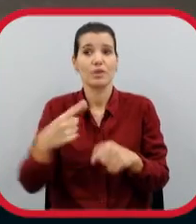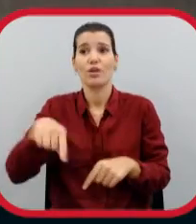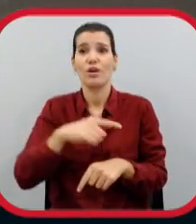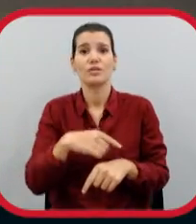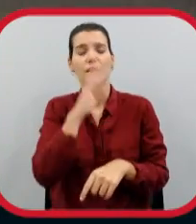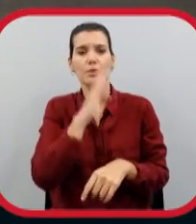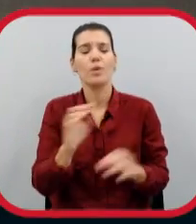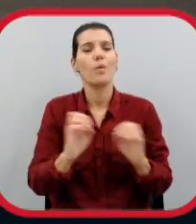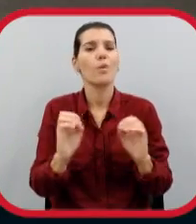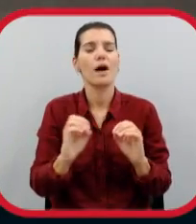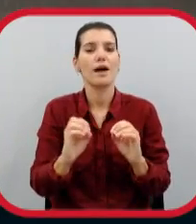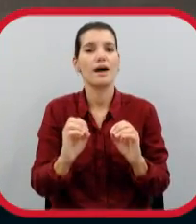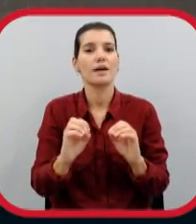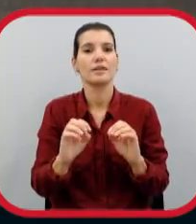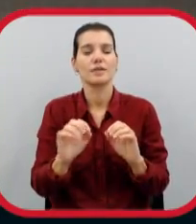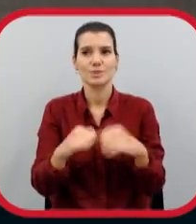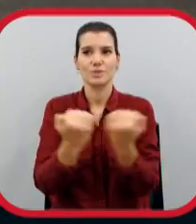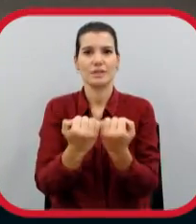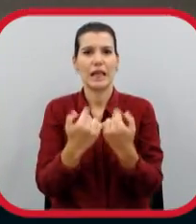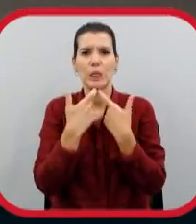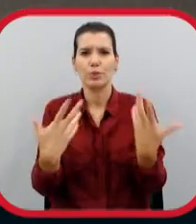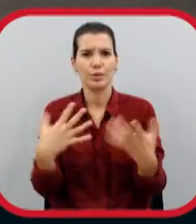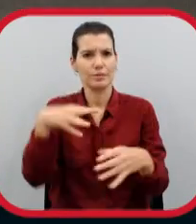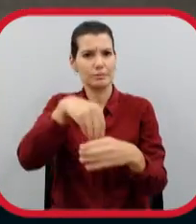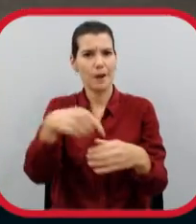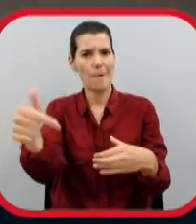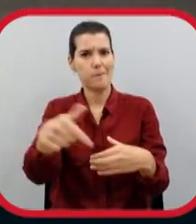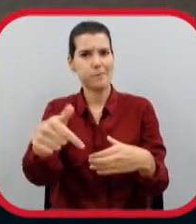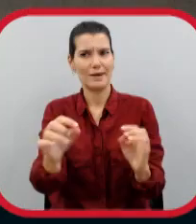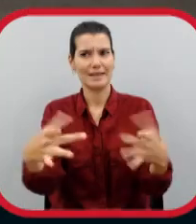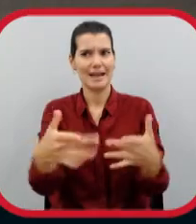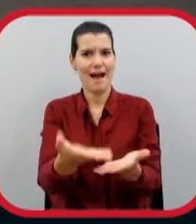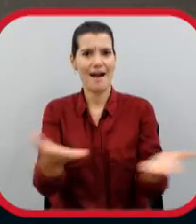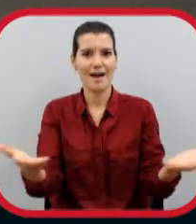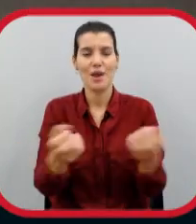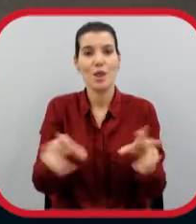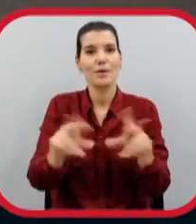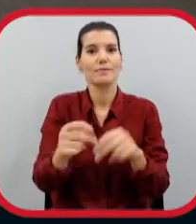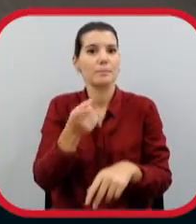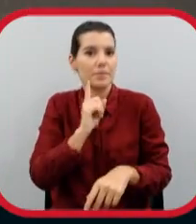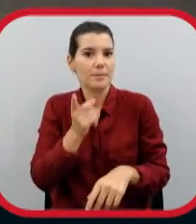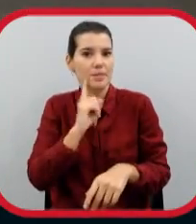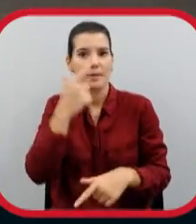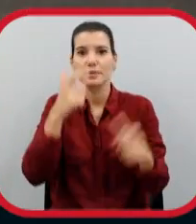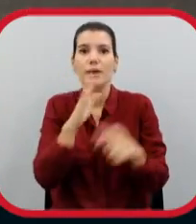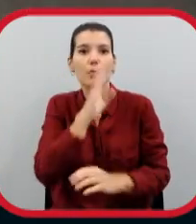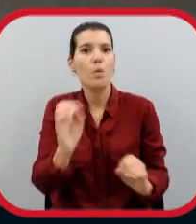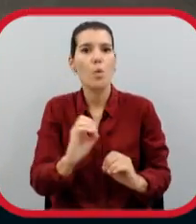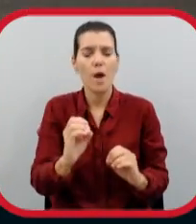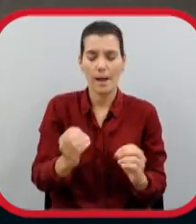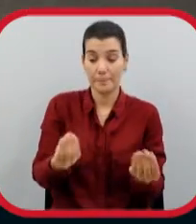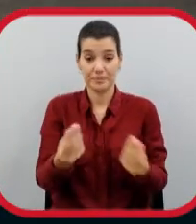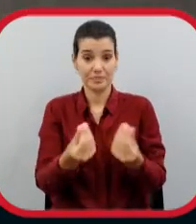em geral, as pessoas comuns, não estão habituadas a esta nova sociedade no ciberespaço, em que há todo um novo tipo de fraudes que as